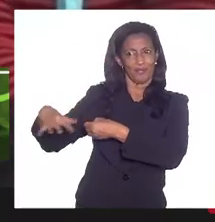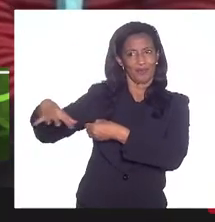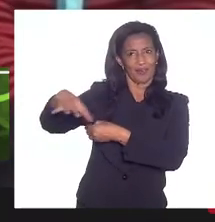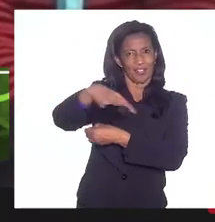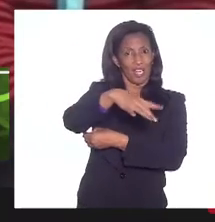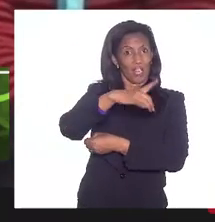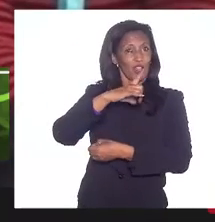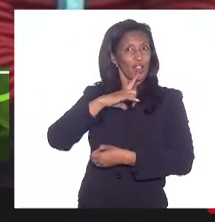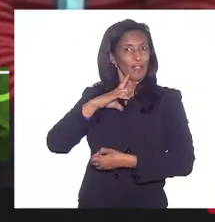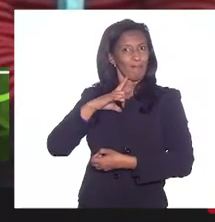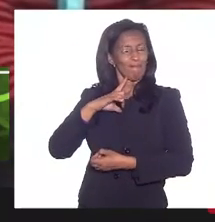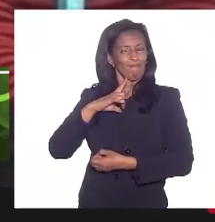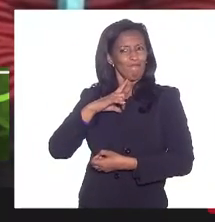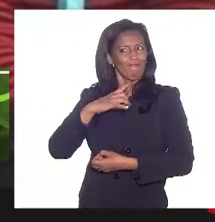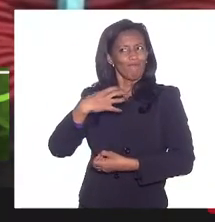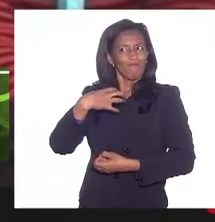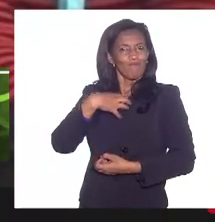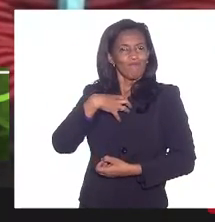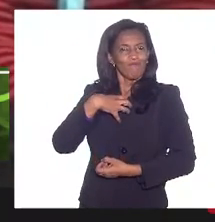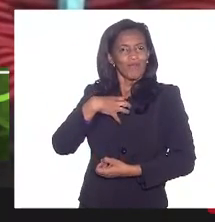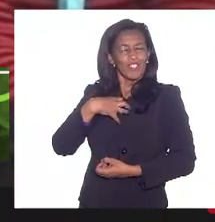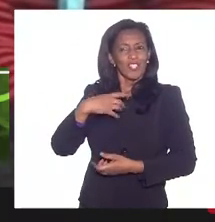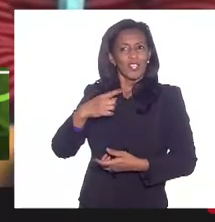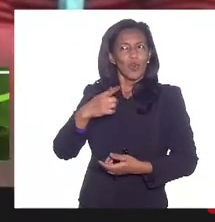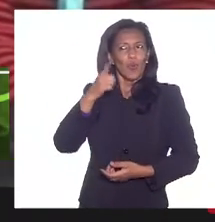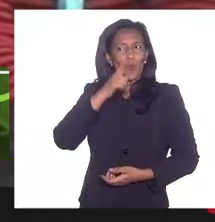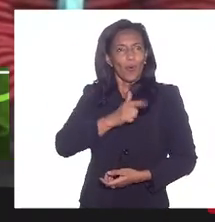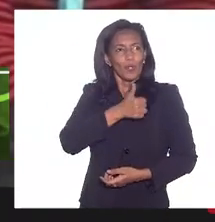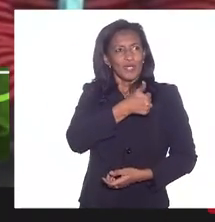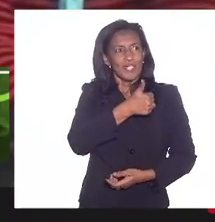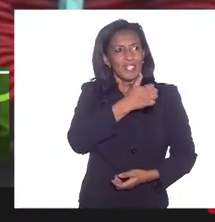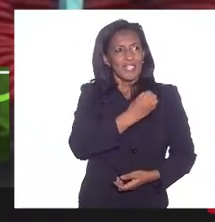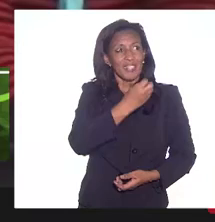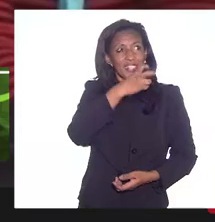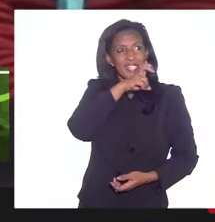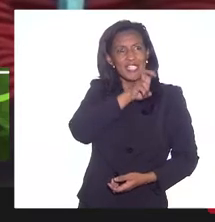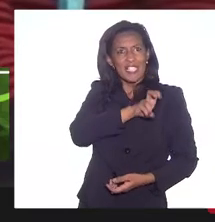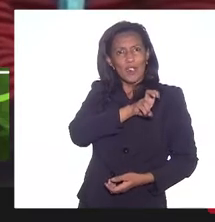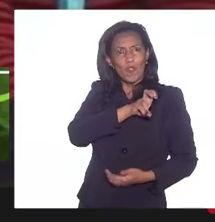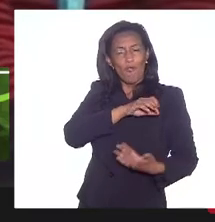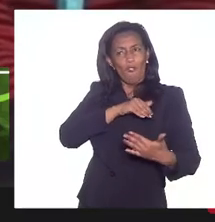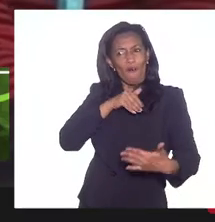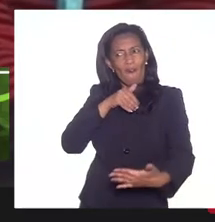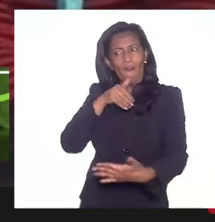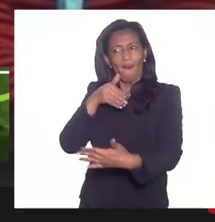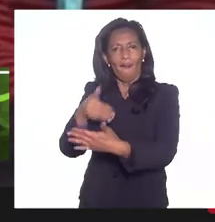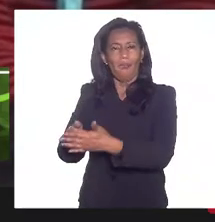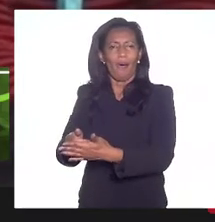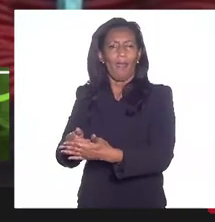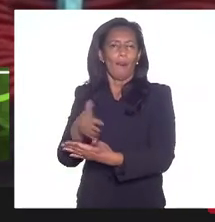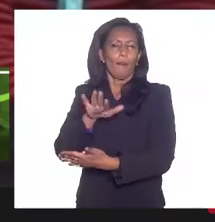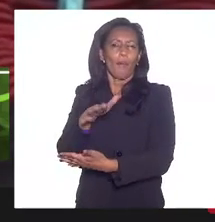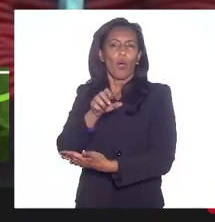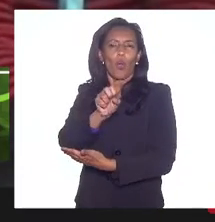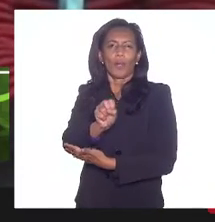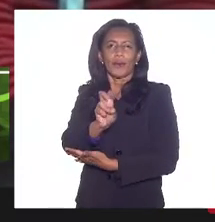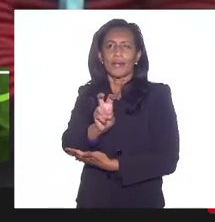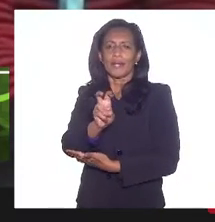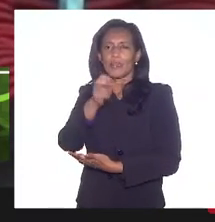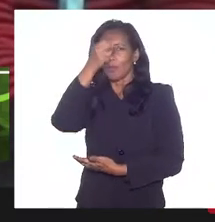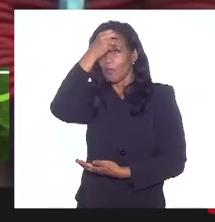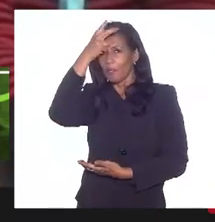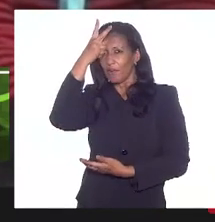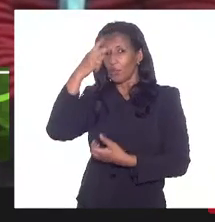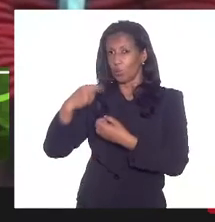a expectativa de com 105 milhões chegar a pelo menos 80 municípios do estado do Rio de Janeiro até porque nós